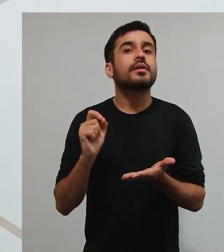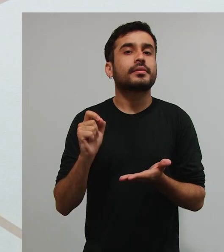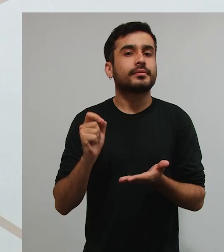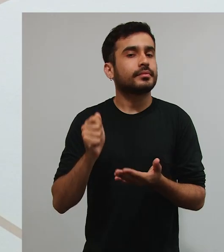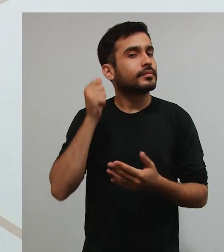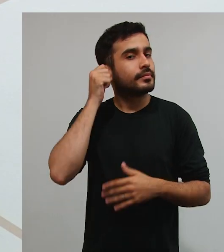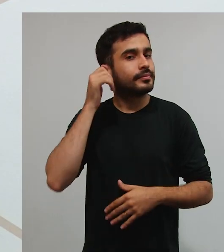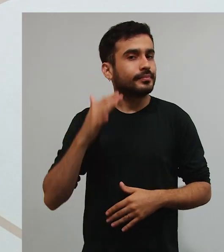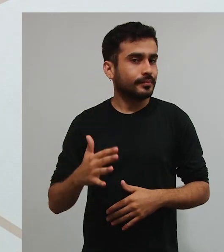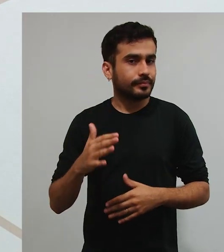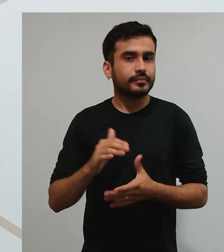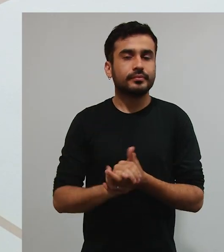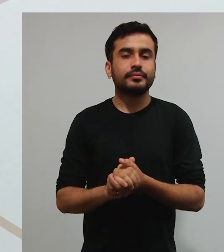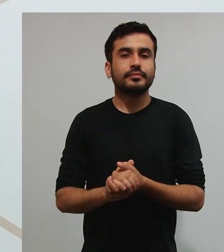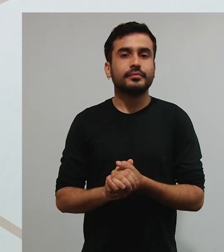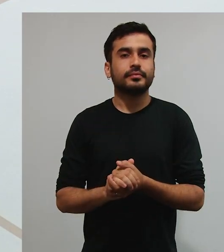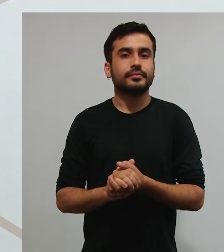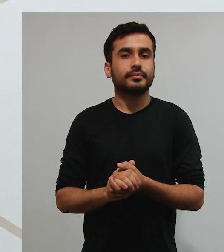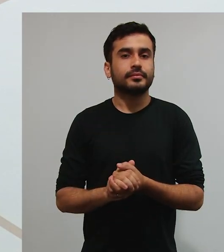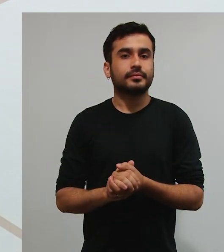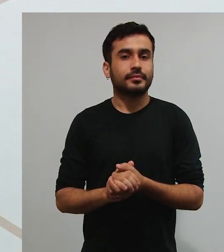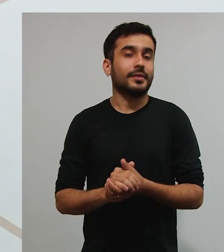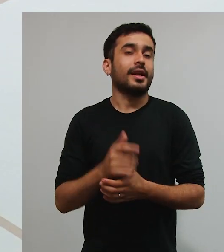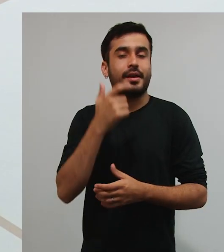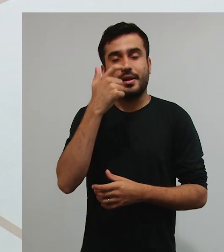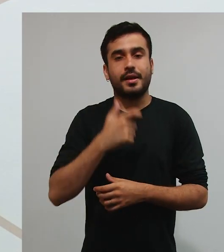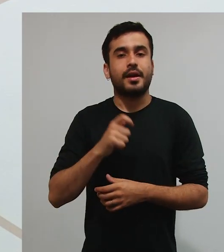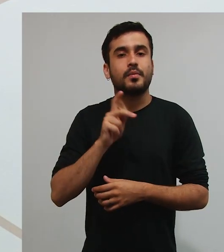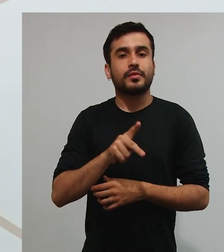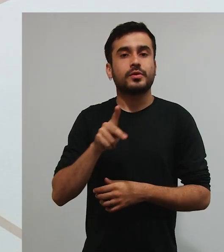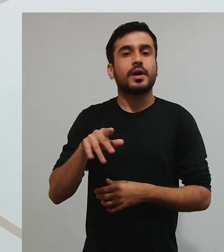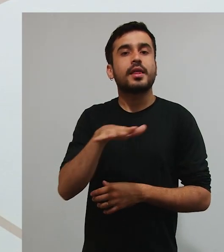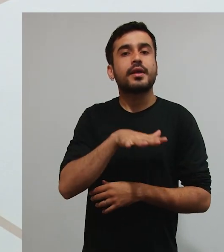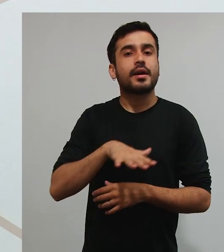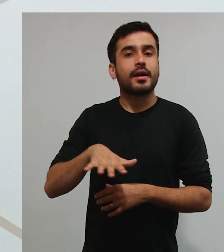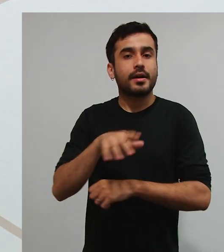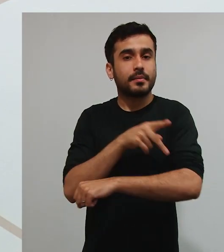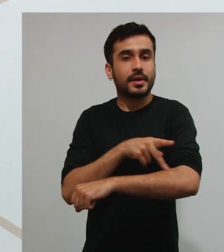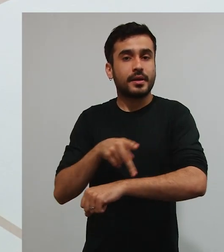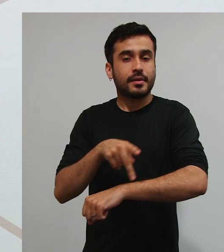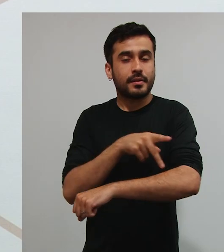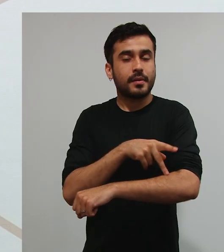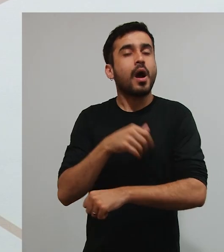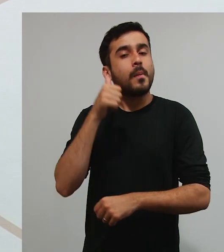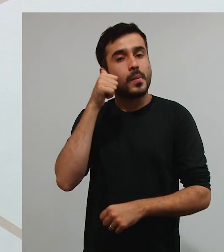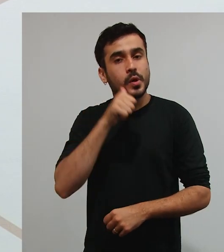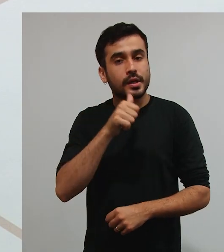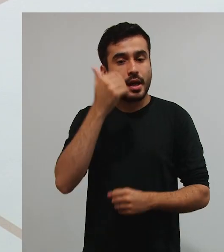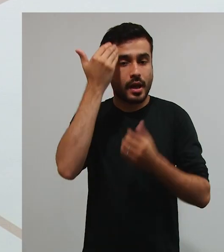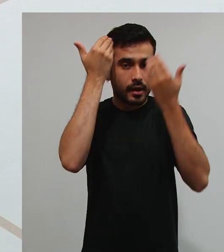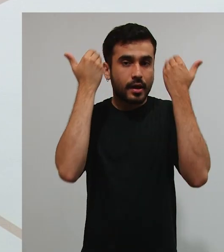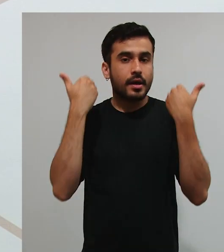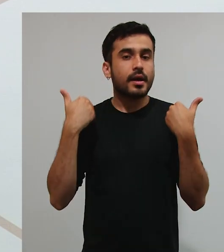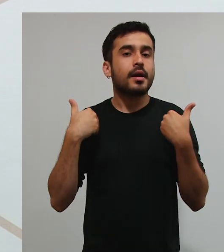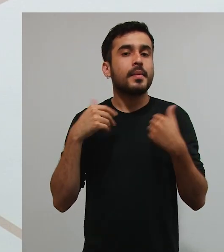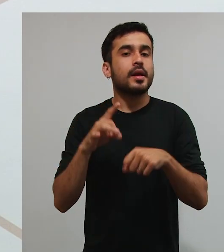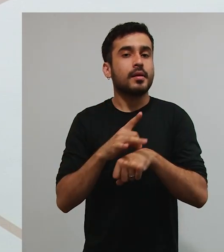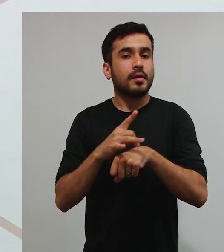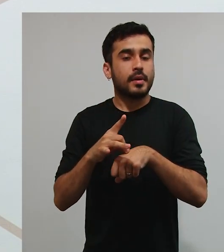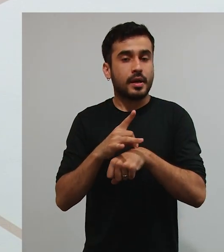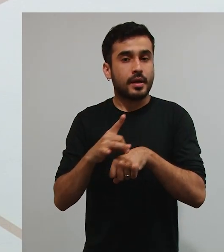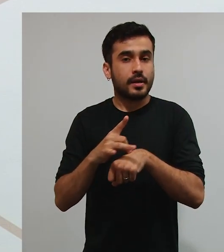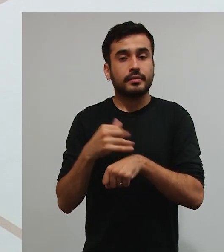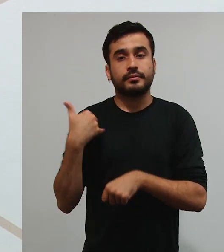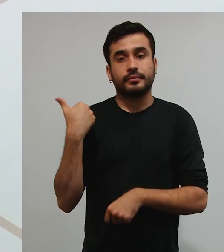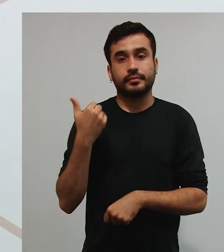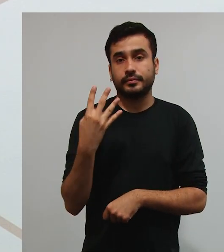vou começar com a minha audiodescrição. Eu sou professora da área de pedagogia, sou uma mulher parda, de cabelos pretos na